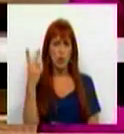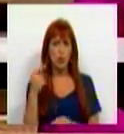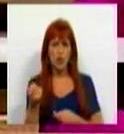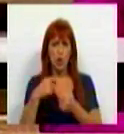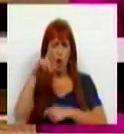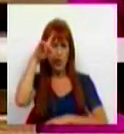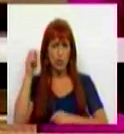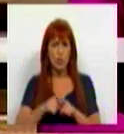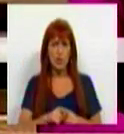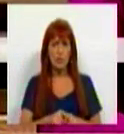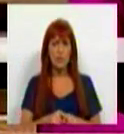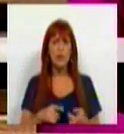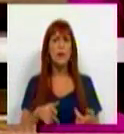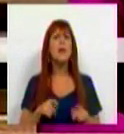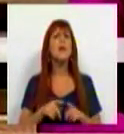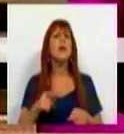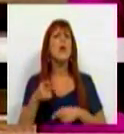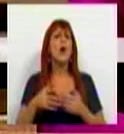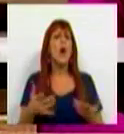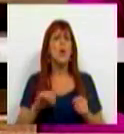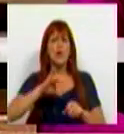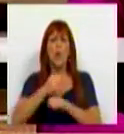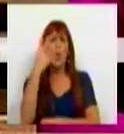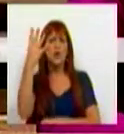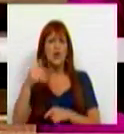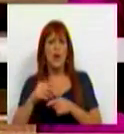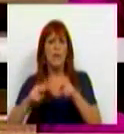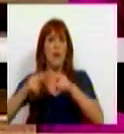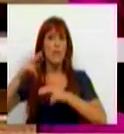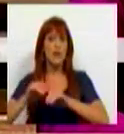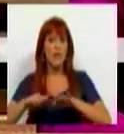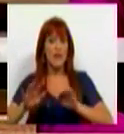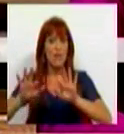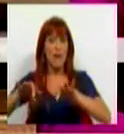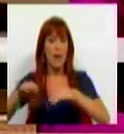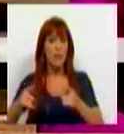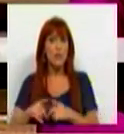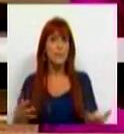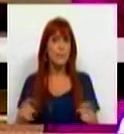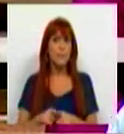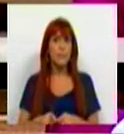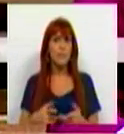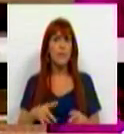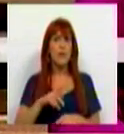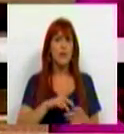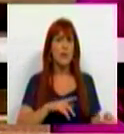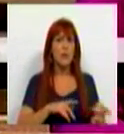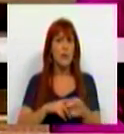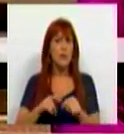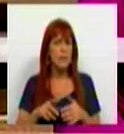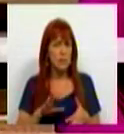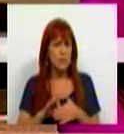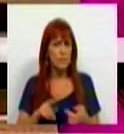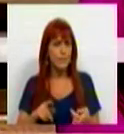de cidadão, em Mafra e Sardoual, estando atualmente outras quatro em obras em fase de acabamento, Santarém, Sintra, Belmonte e Valongo, que